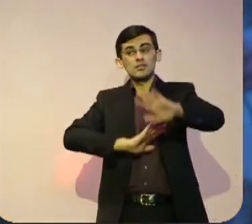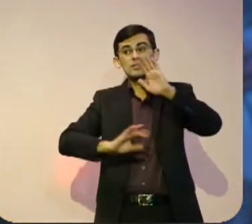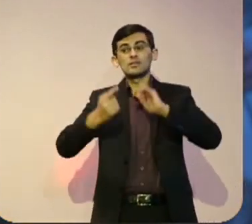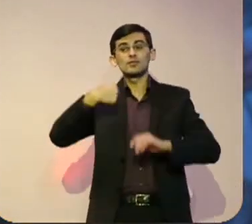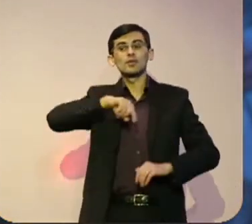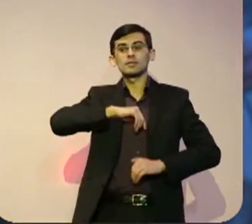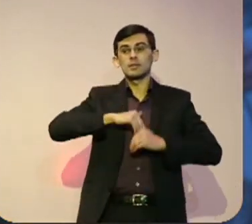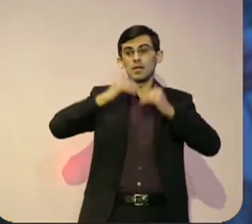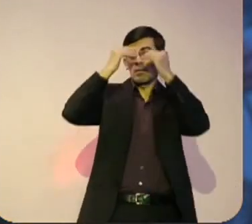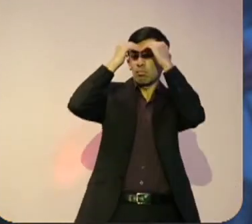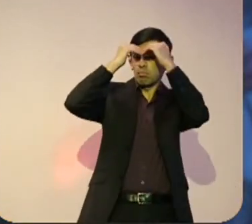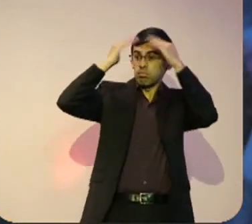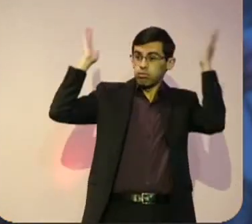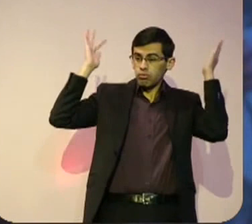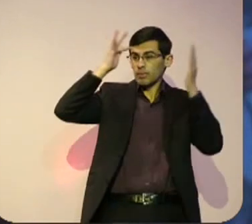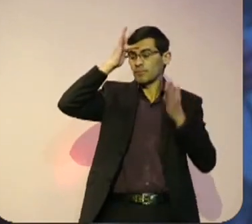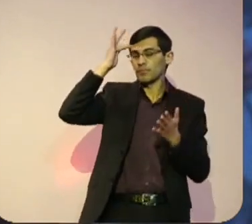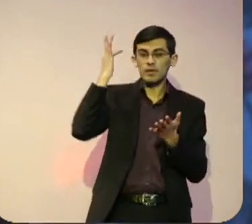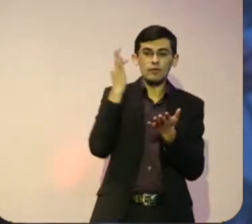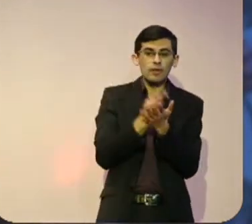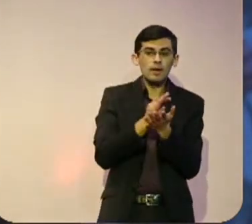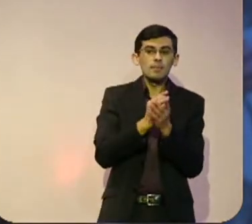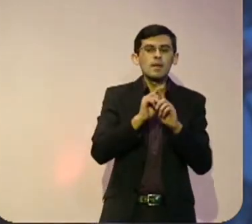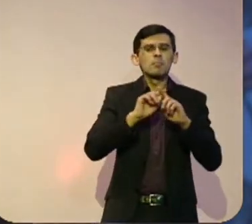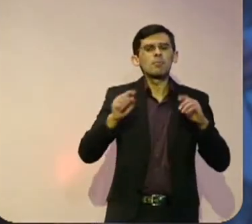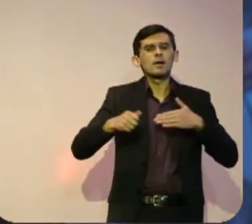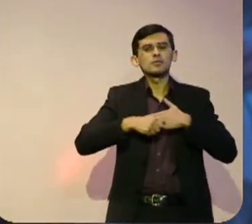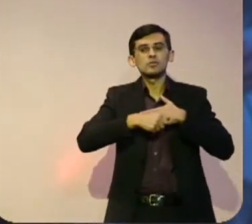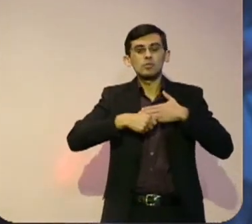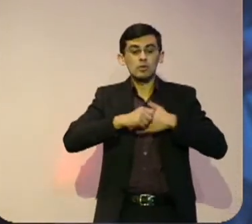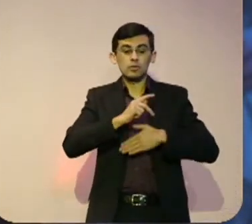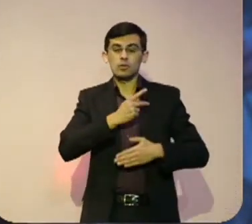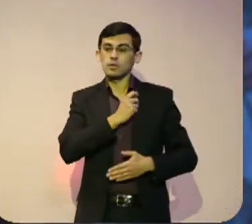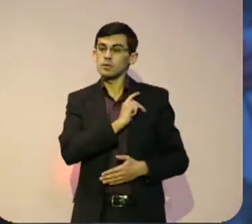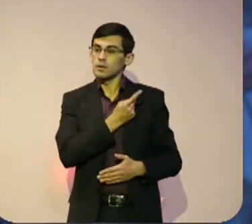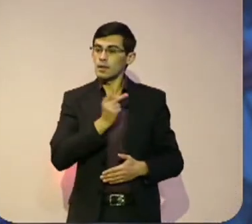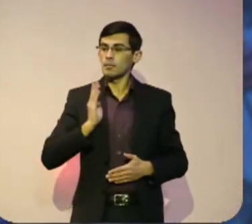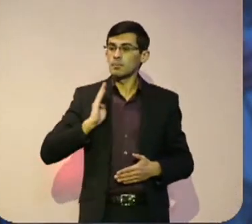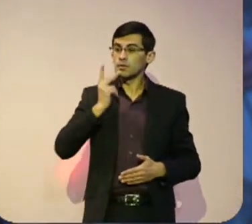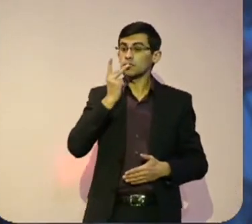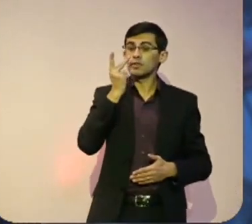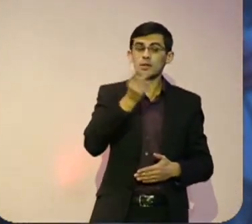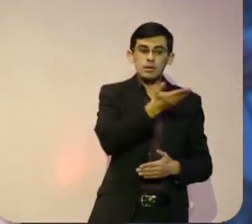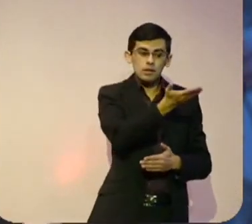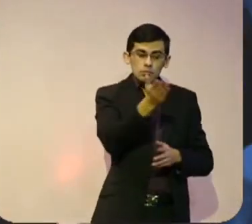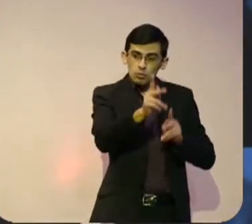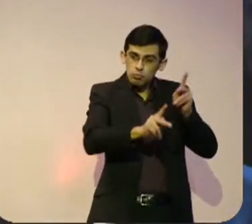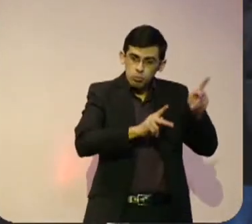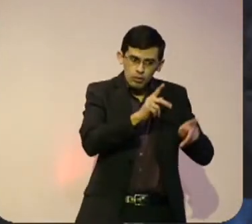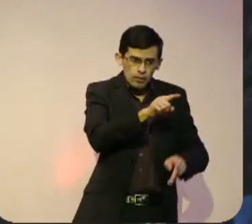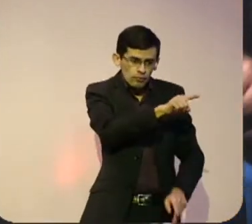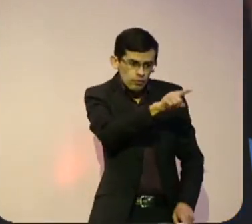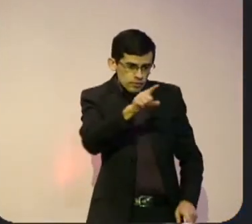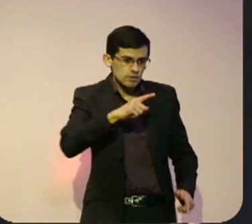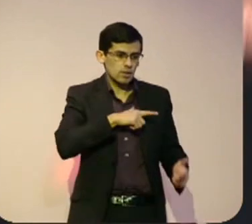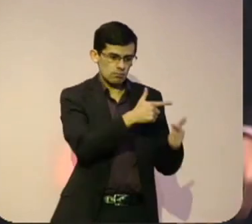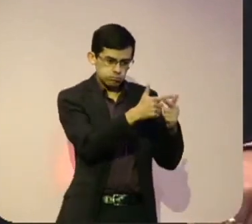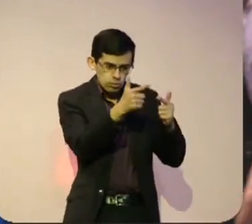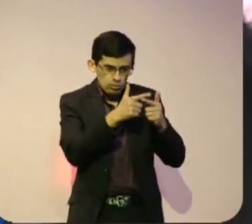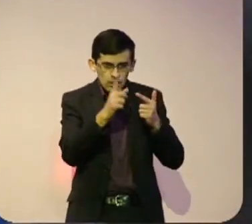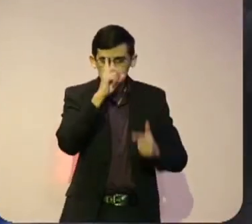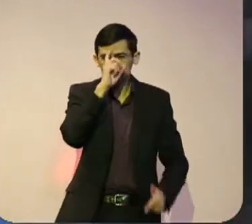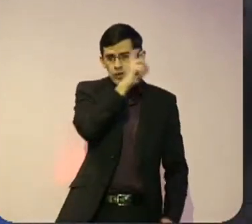fé. E o autor dessa carta aos Hebreus está escrevendo para esses irmãos, dizendo: olha, vocês estão passando por lutas,